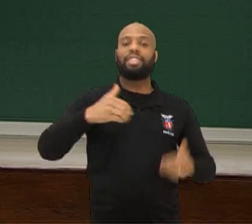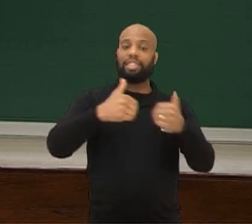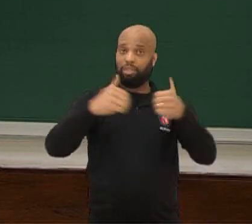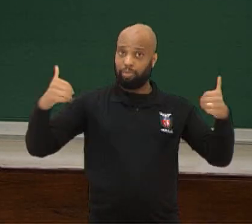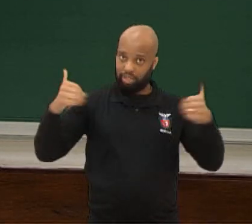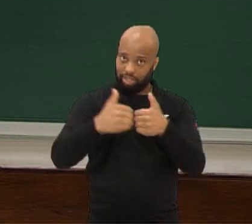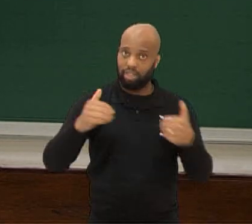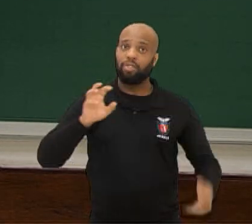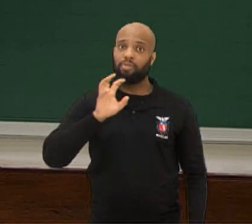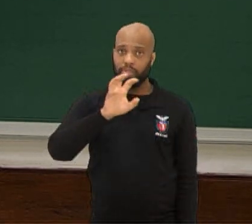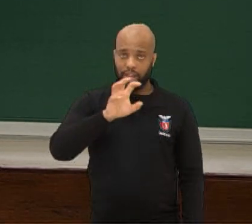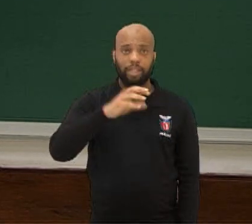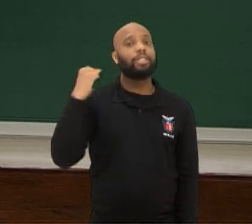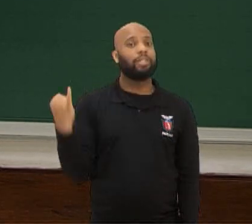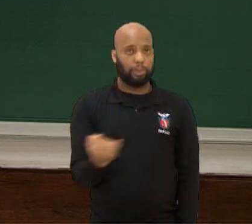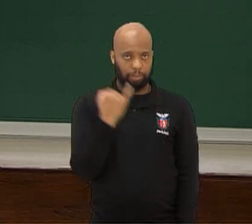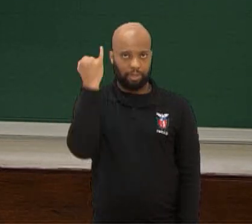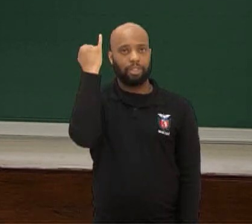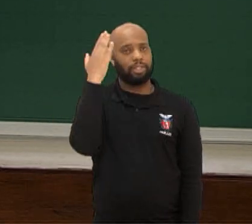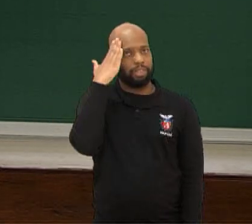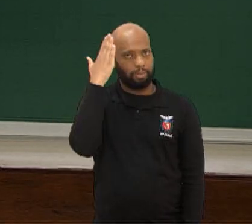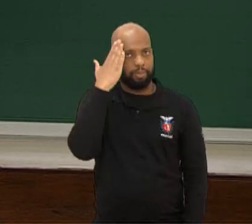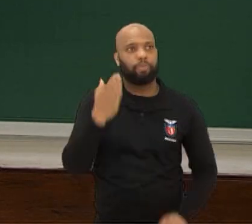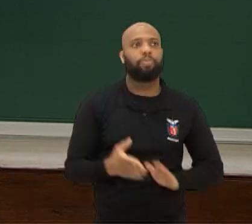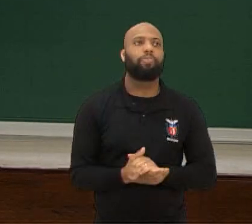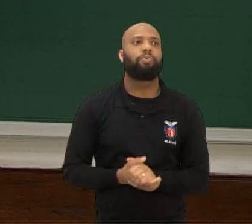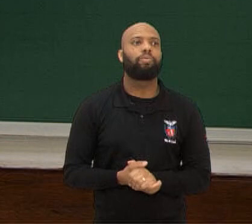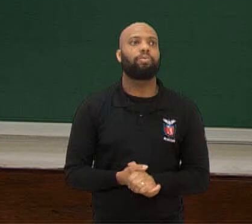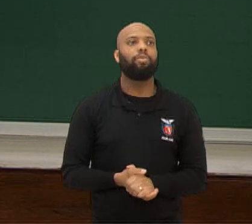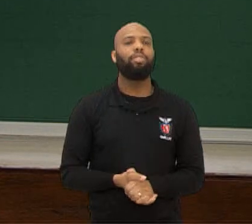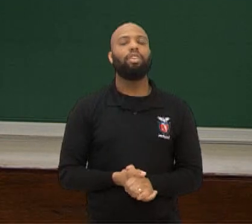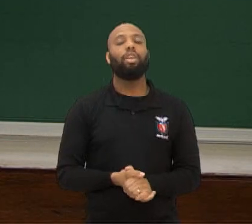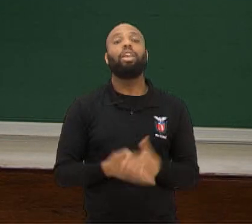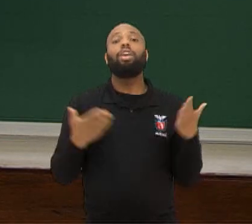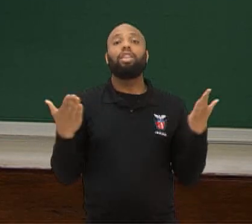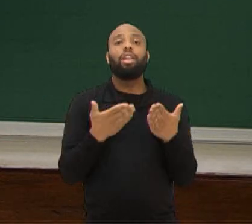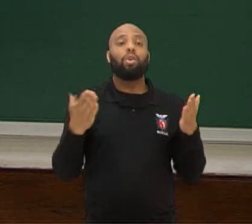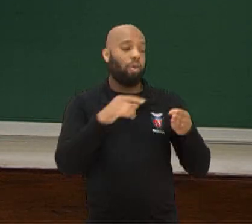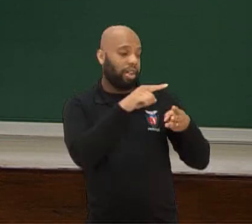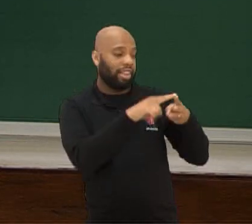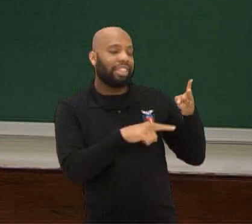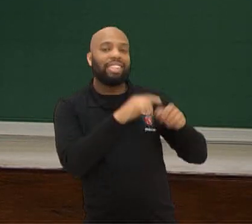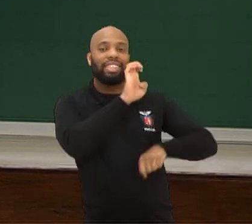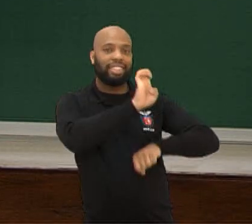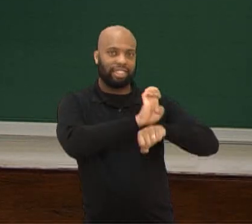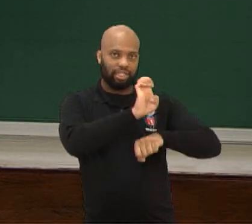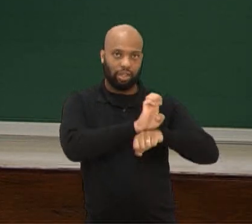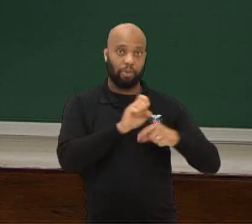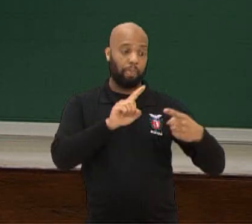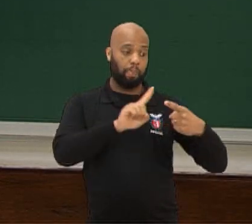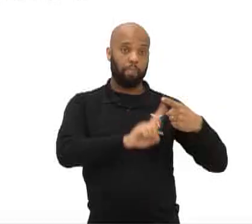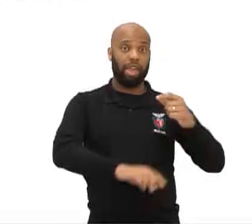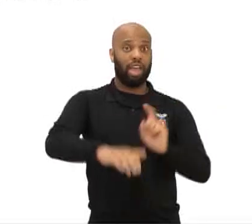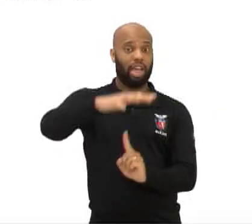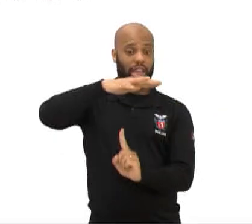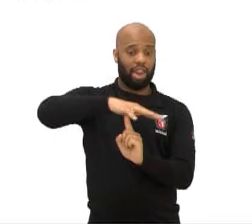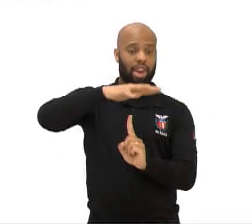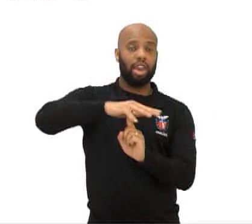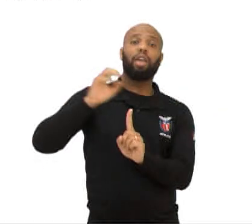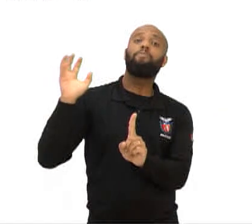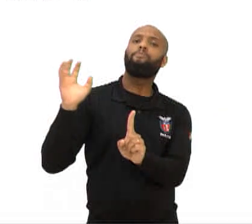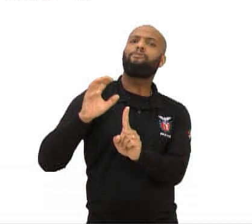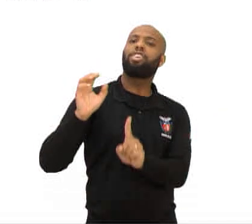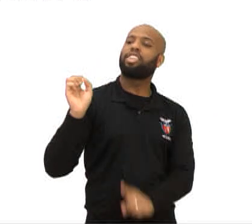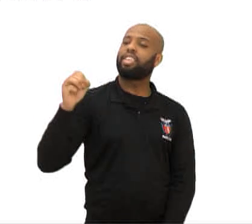divisão bem importante. E se eu pensar nos 3 estados? Então, no Paraná, influenciada